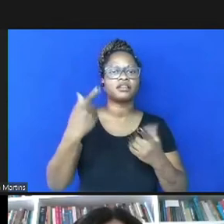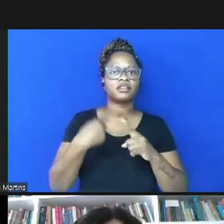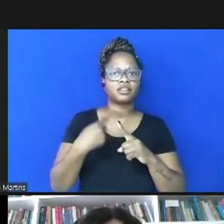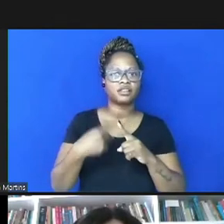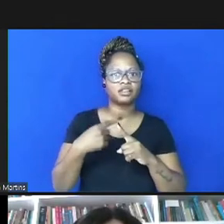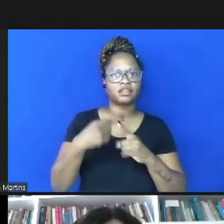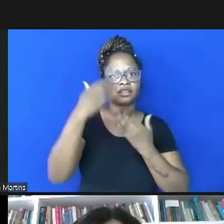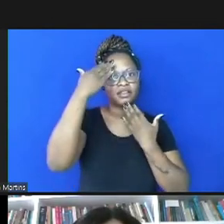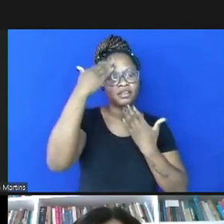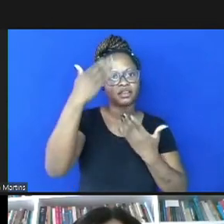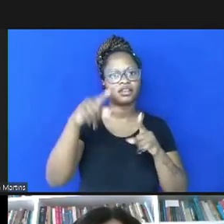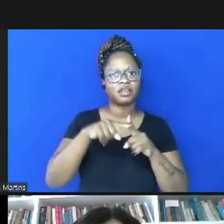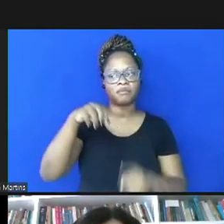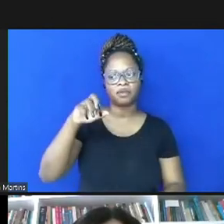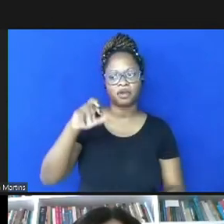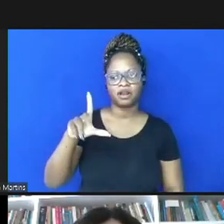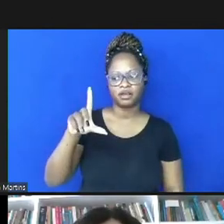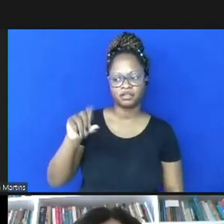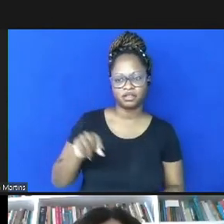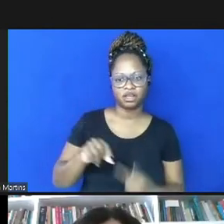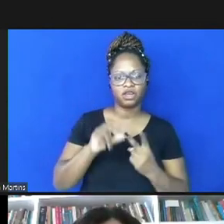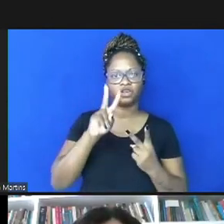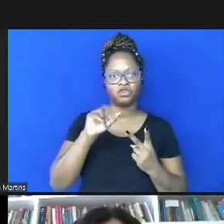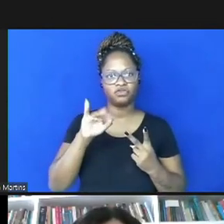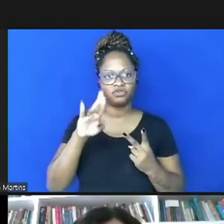ao Vinícius, por essa